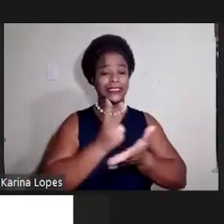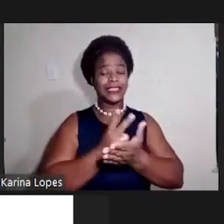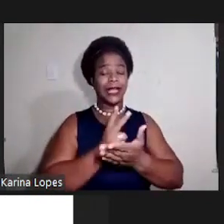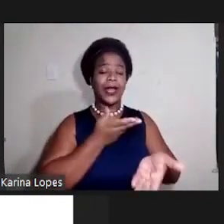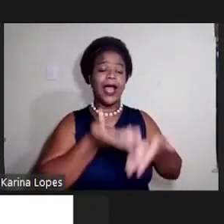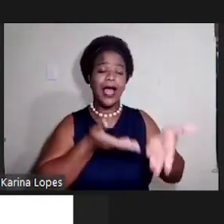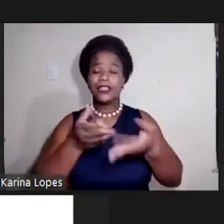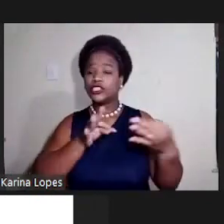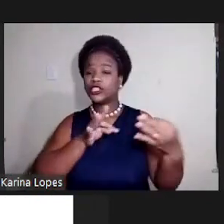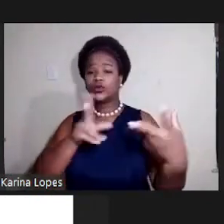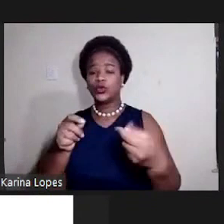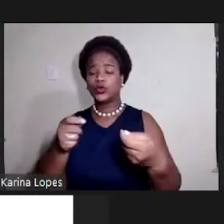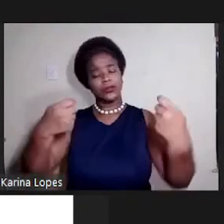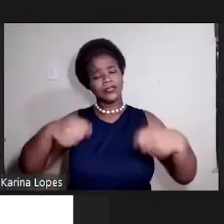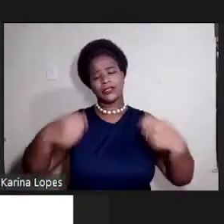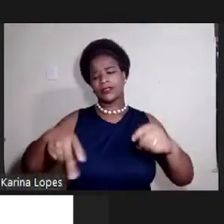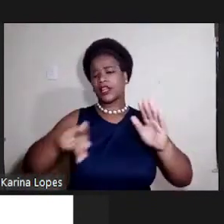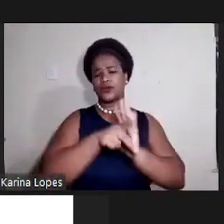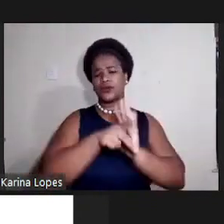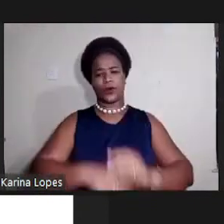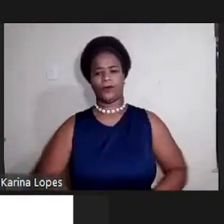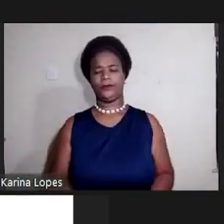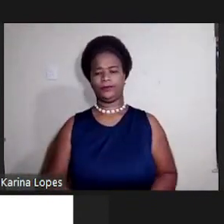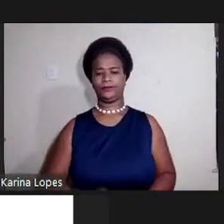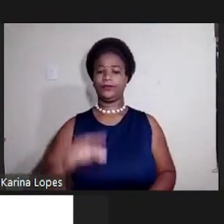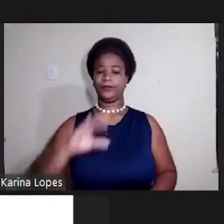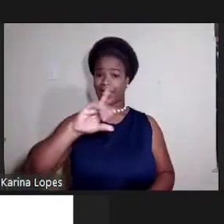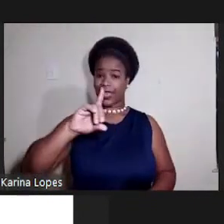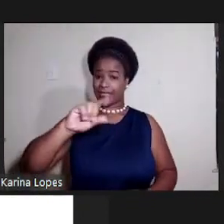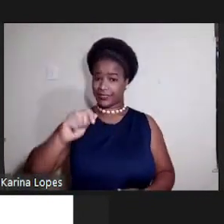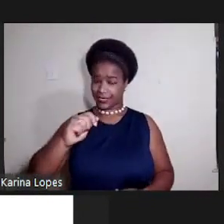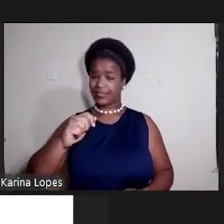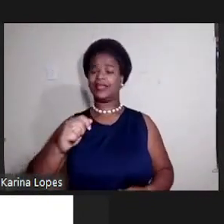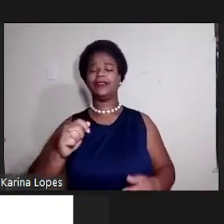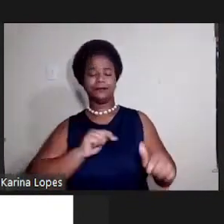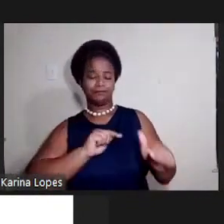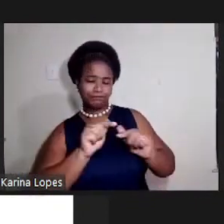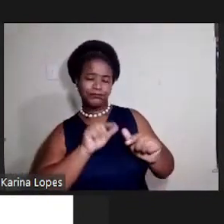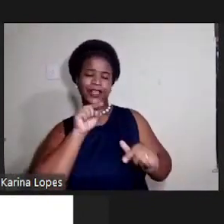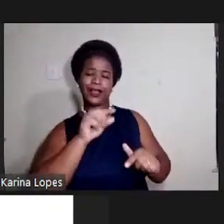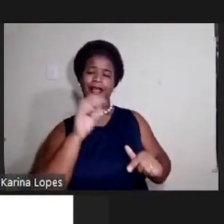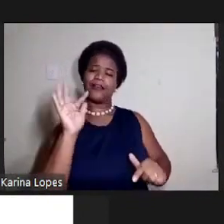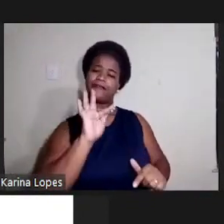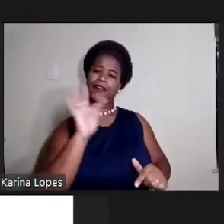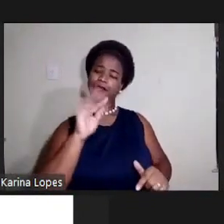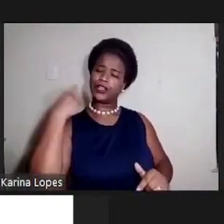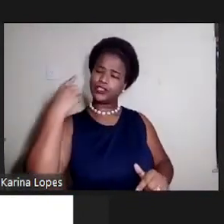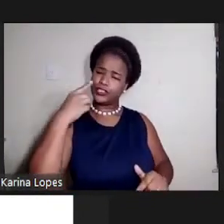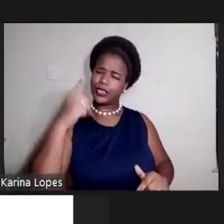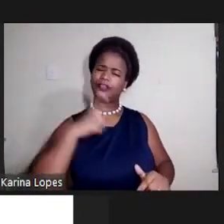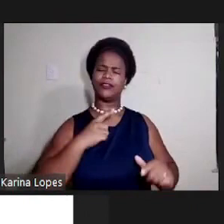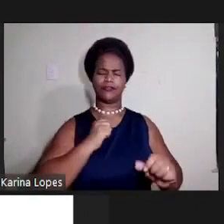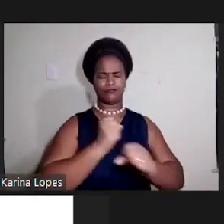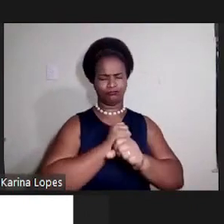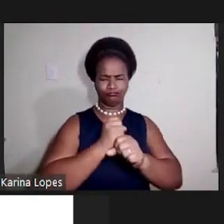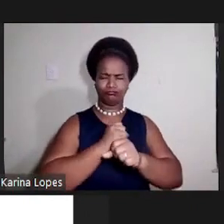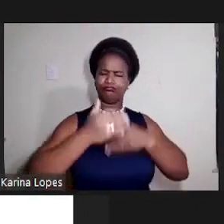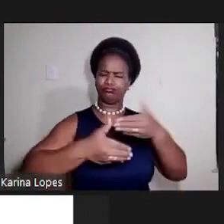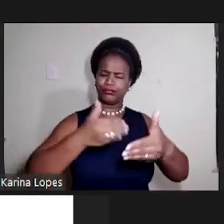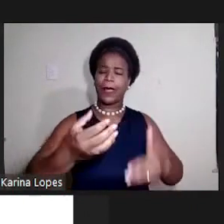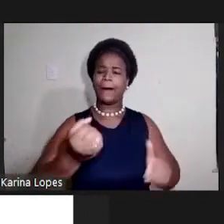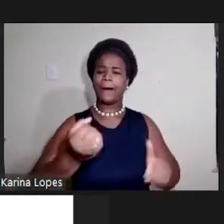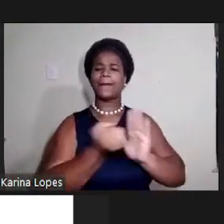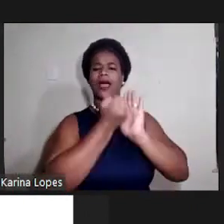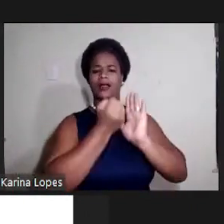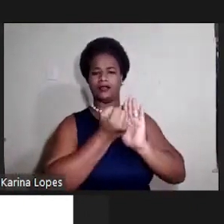demandas. A passagem da Cida pela Faculdade de Direito foi longa e extremamente marcante para quem com ela teve